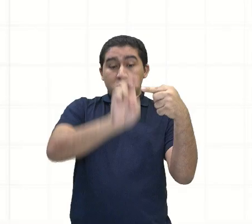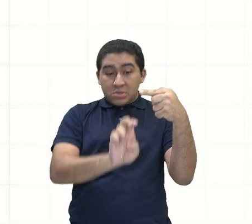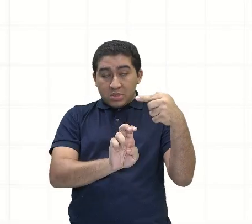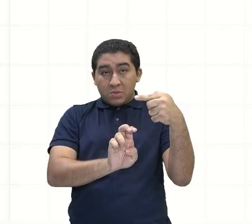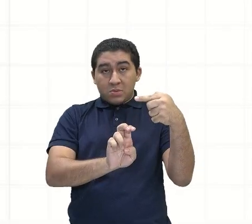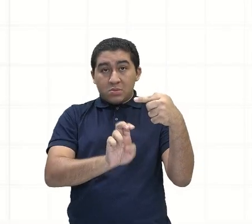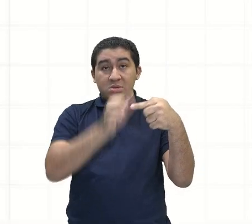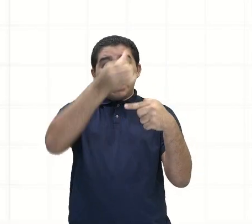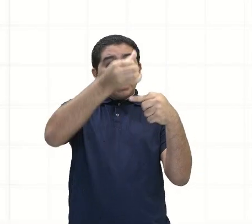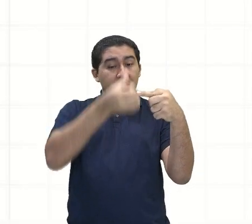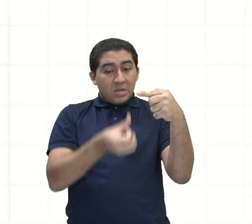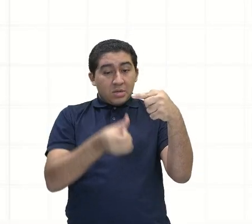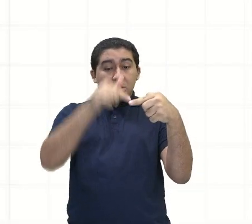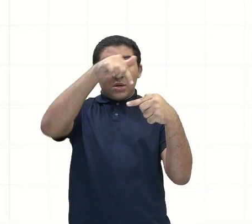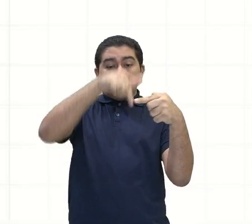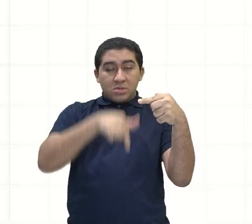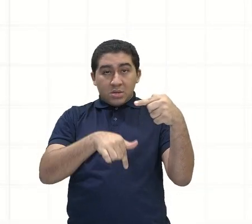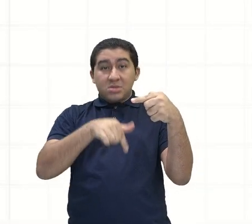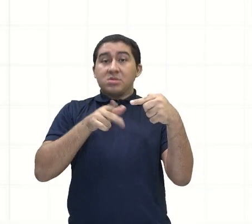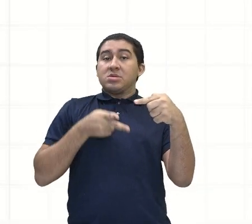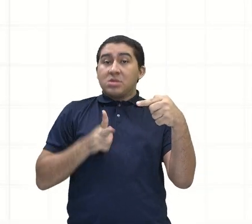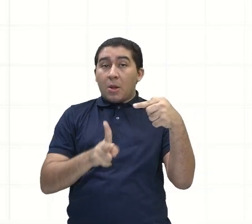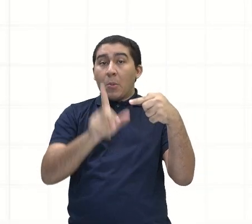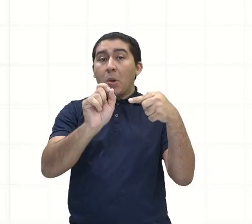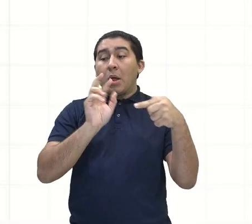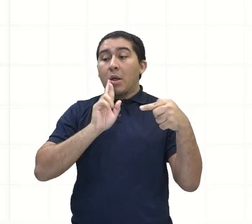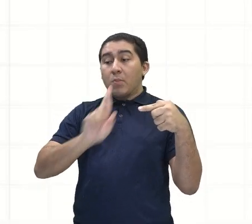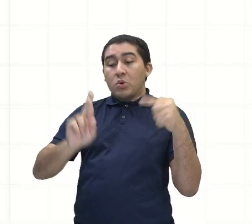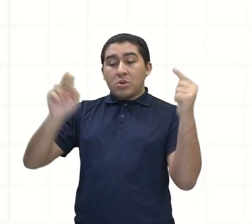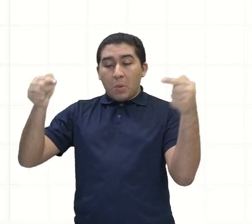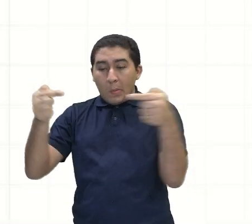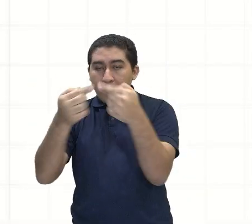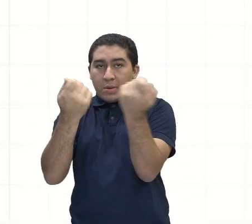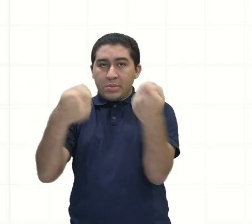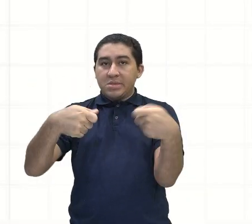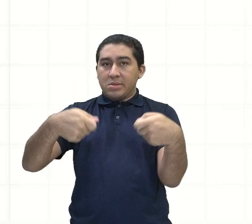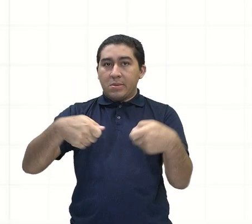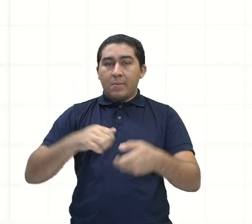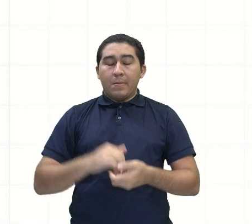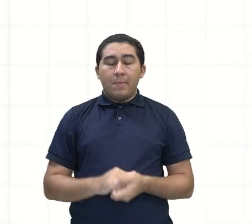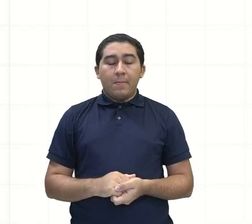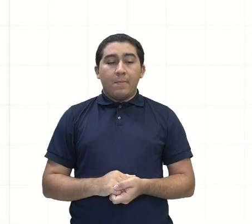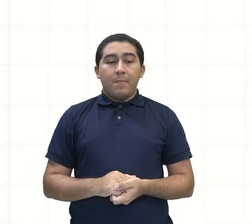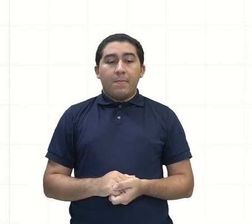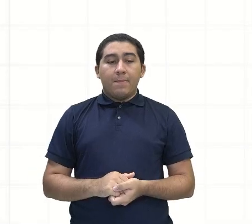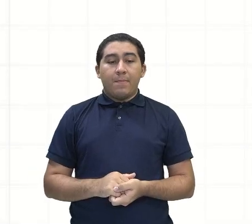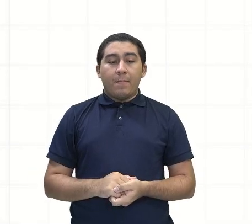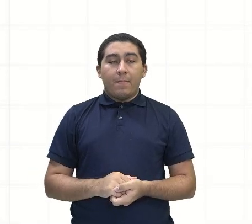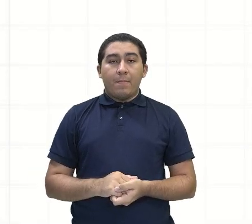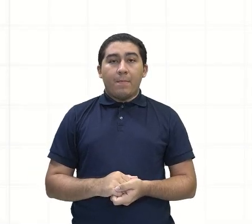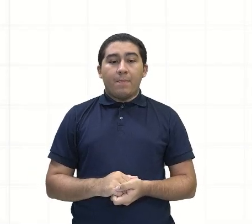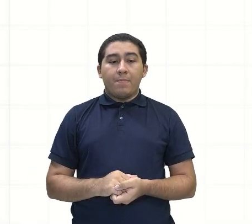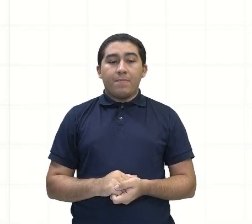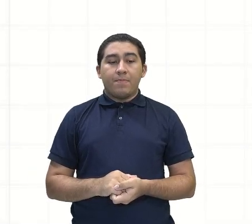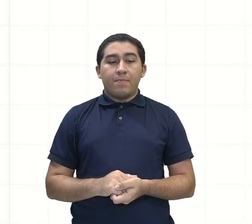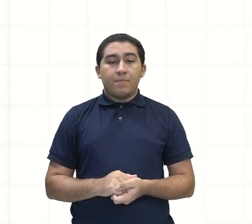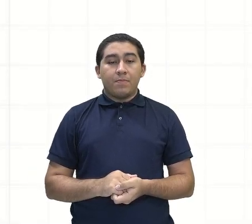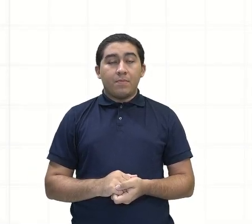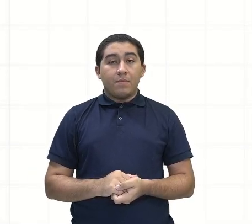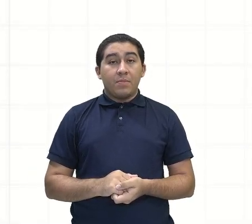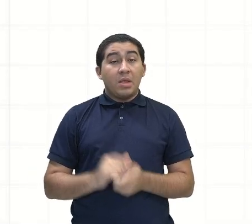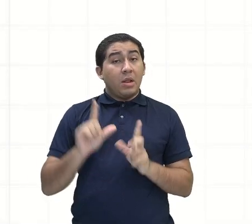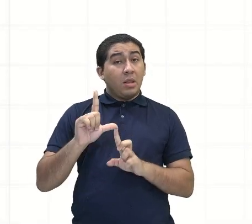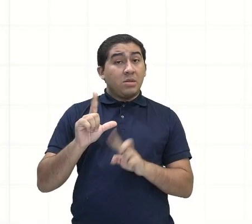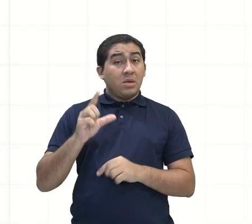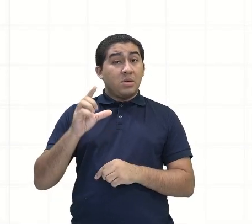Não tem problema nenhum, sempre vai dar certo, tá? E a terceira, a letra C, será